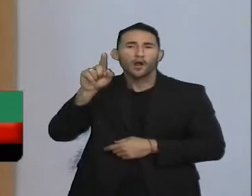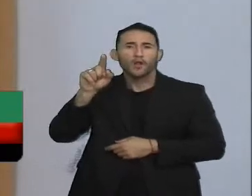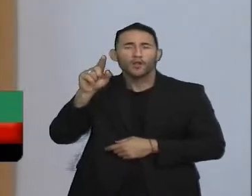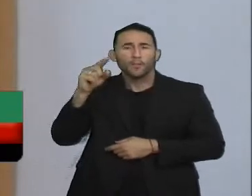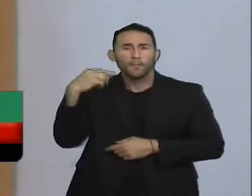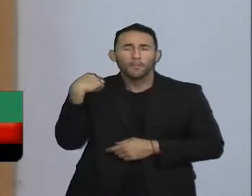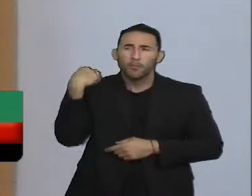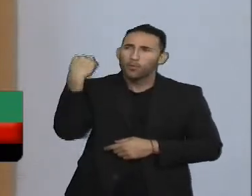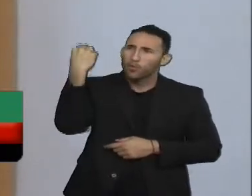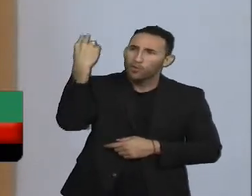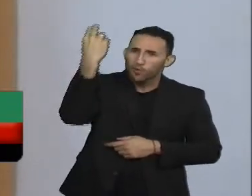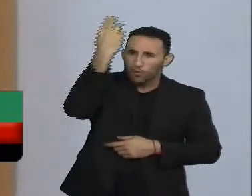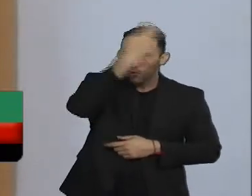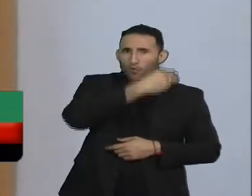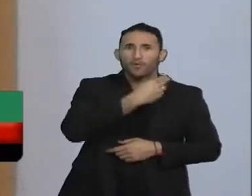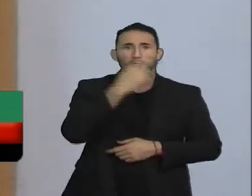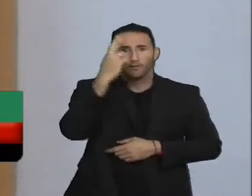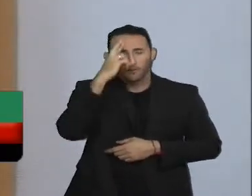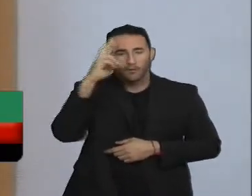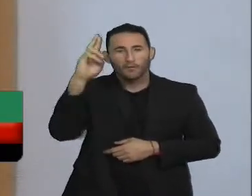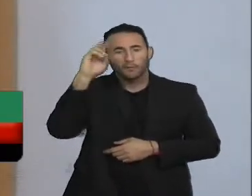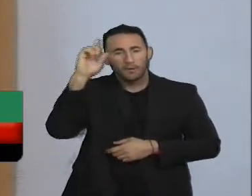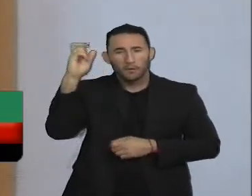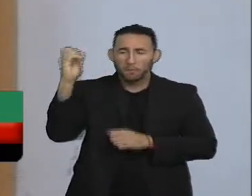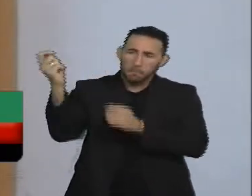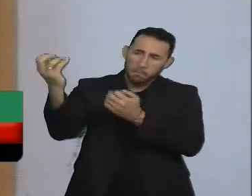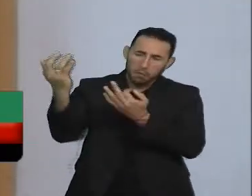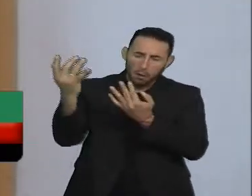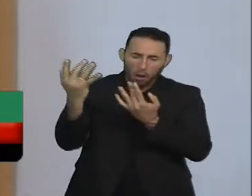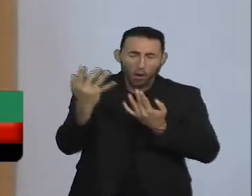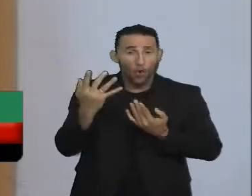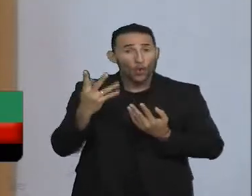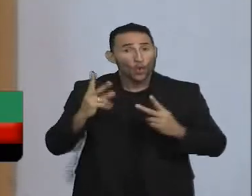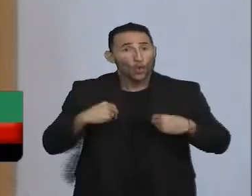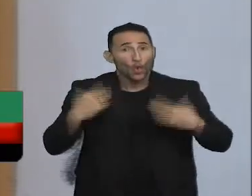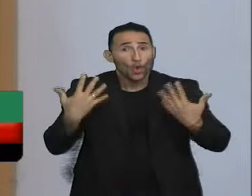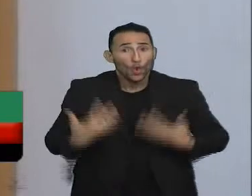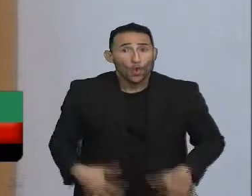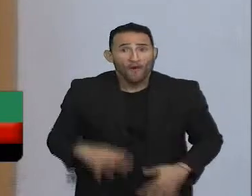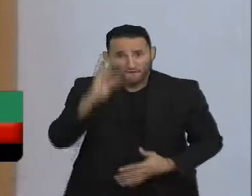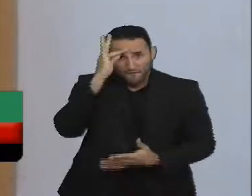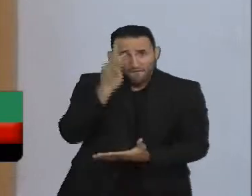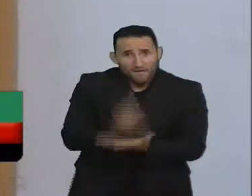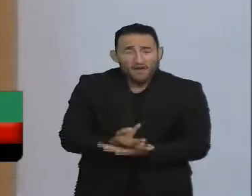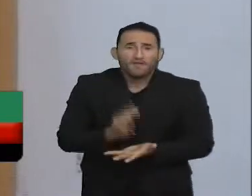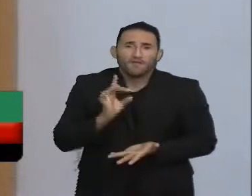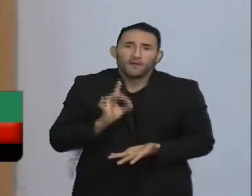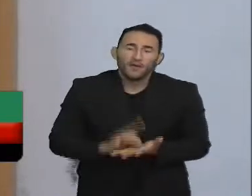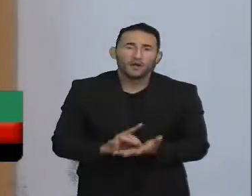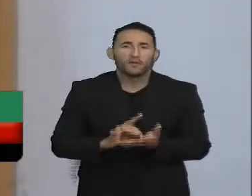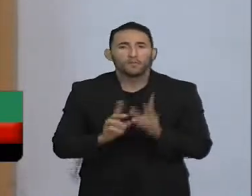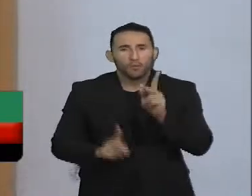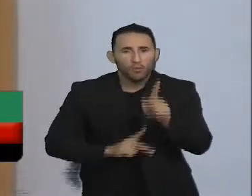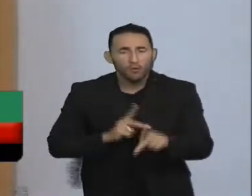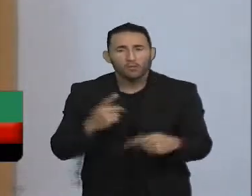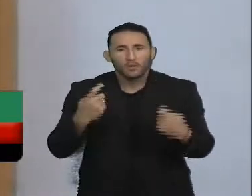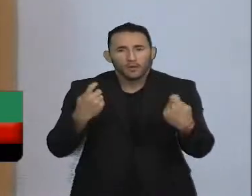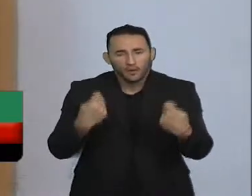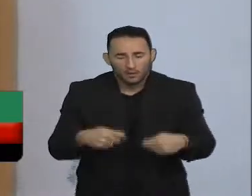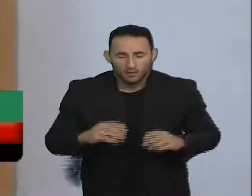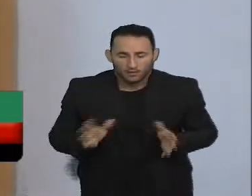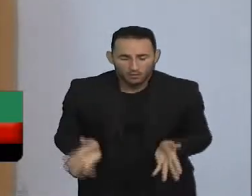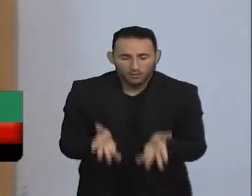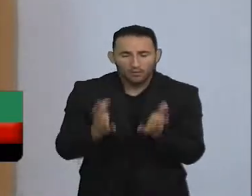falei, nossa, é muita fé, muita dedicação, e essas pessoas precisam ser exaltadas aqui,